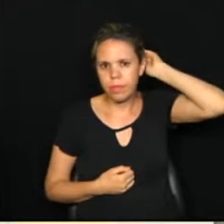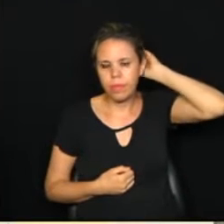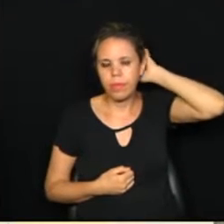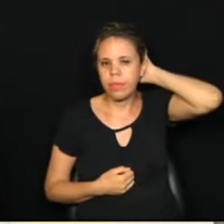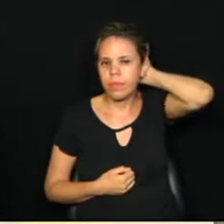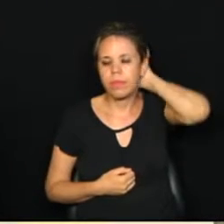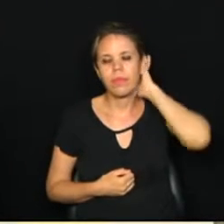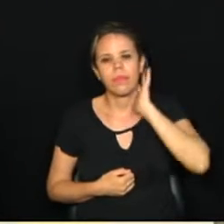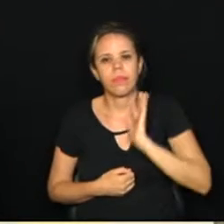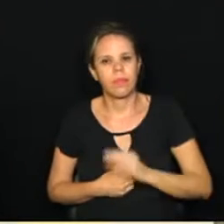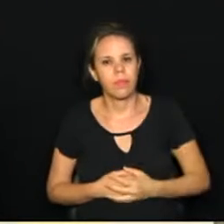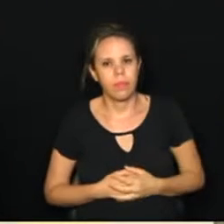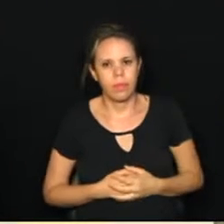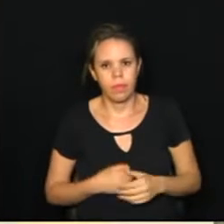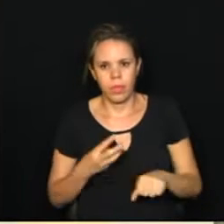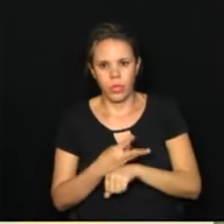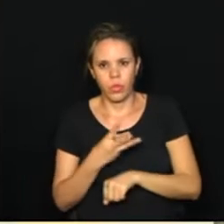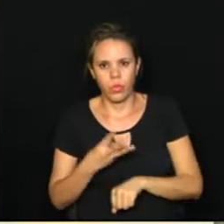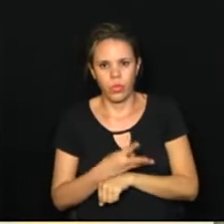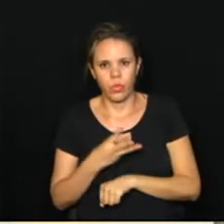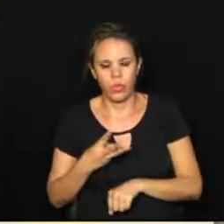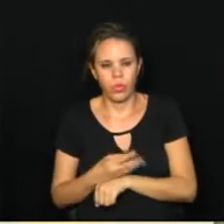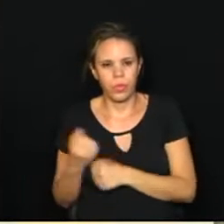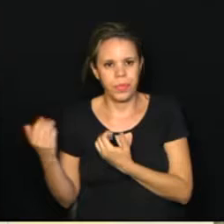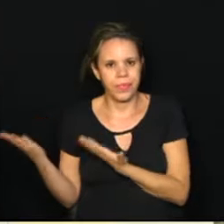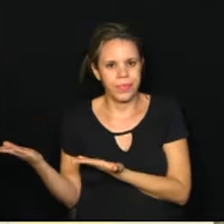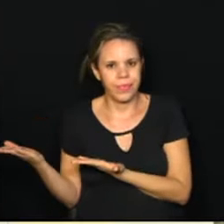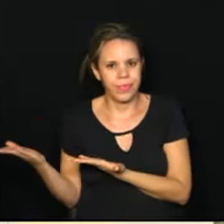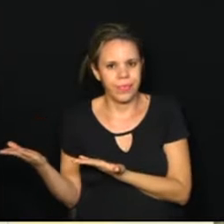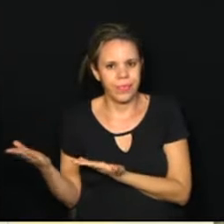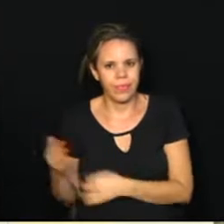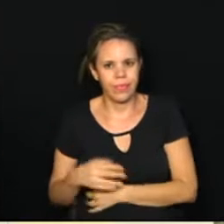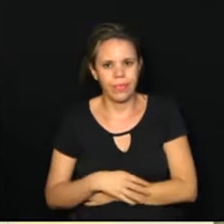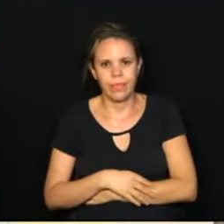comunicacal@campinas.sp.leg.br ou ainda pelo WhatsApp, que é 19